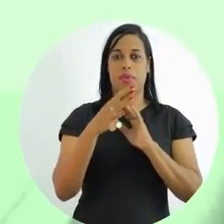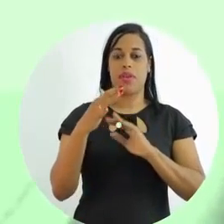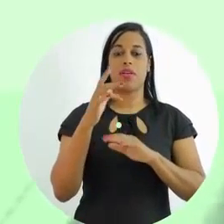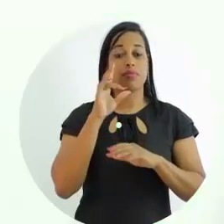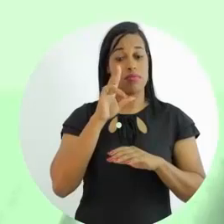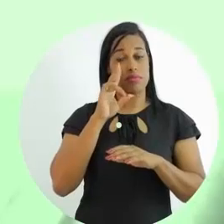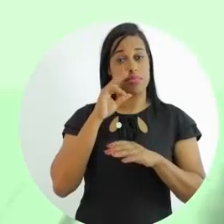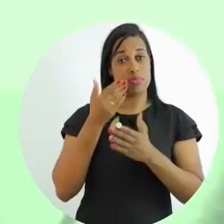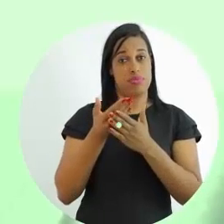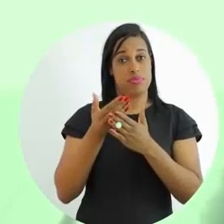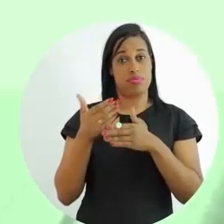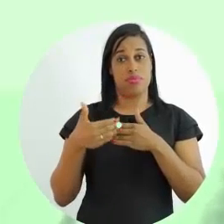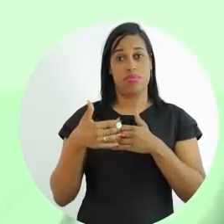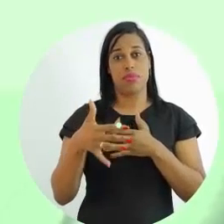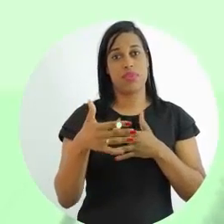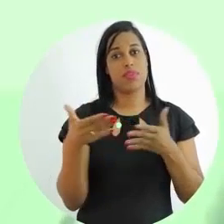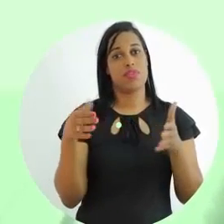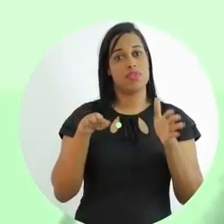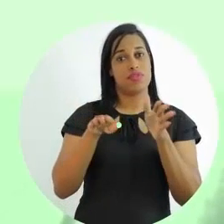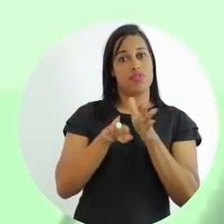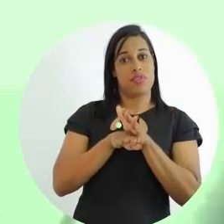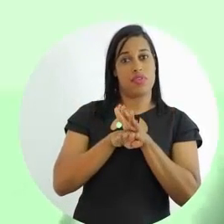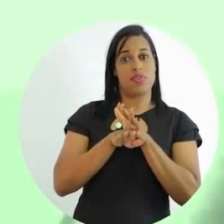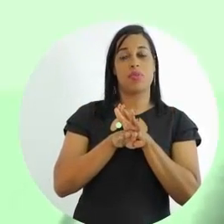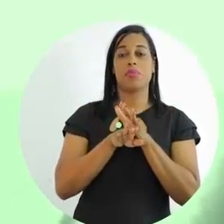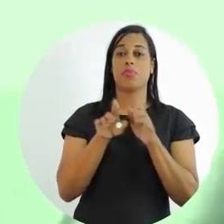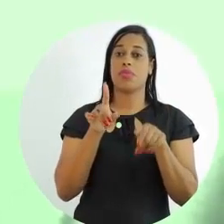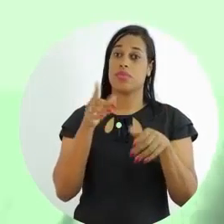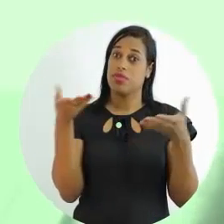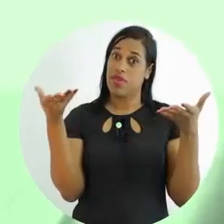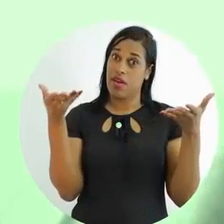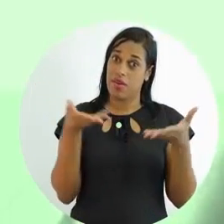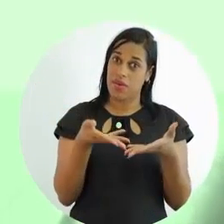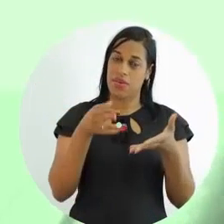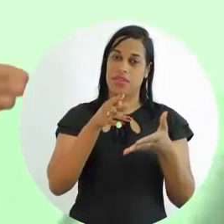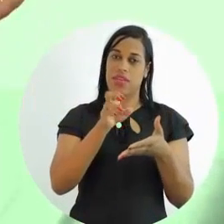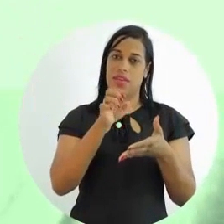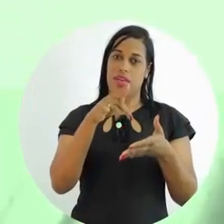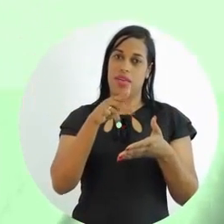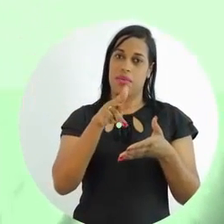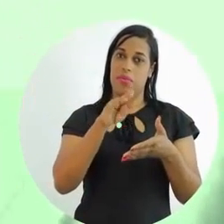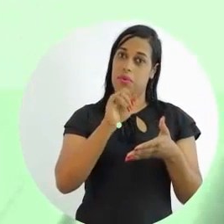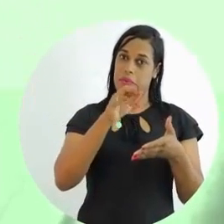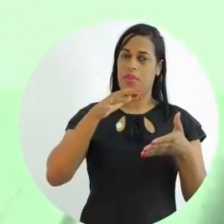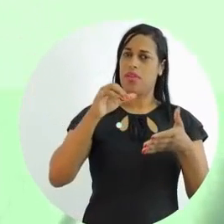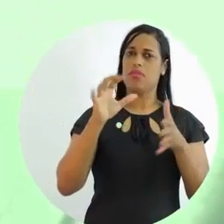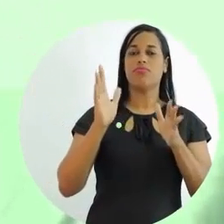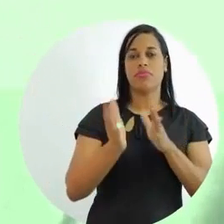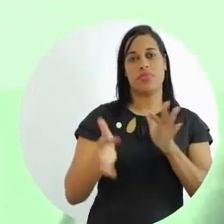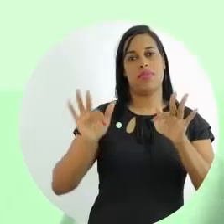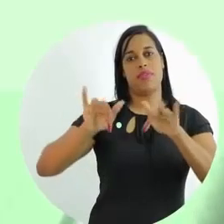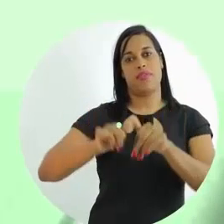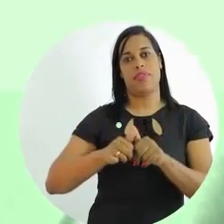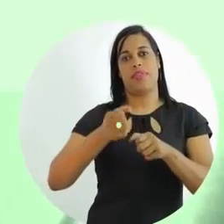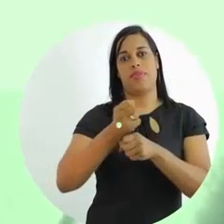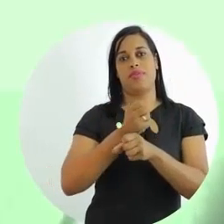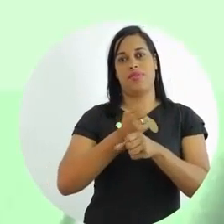mais adiante. Bem, chegamos finalmente ao período da República, já no final do século XIX,